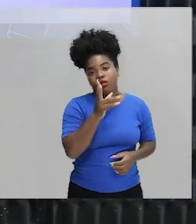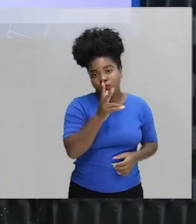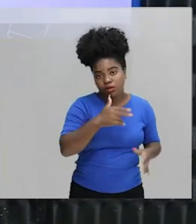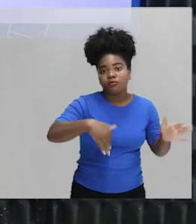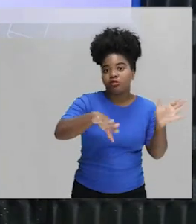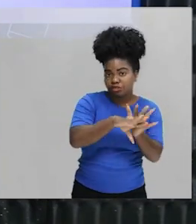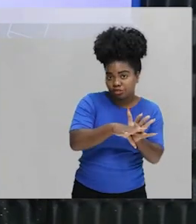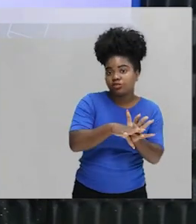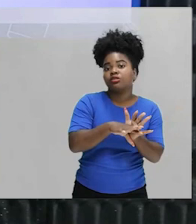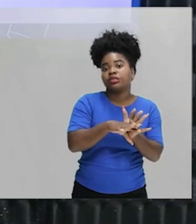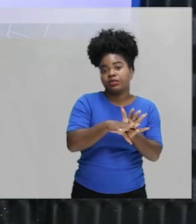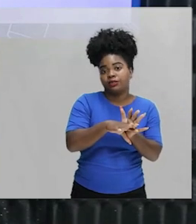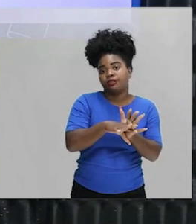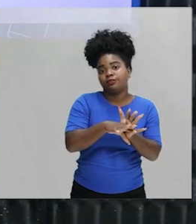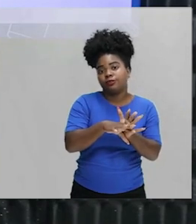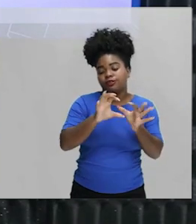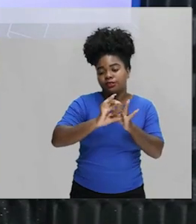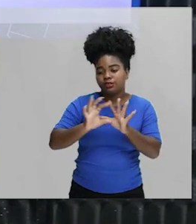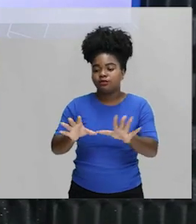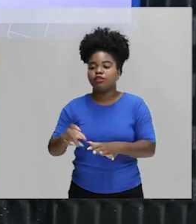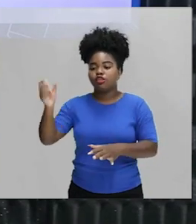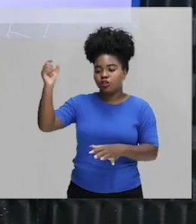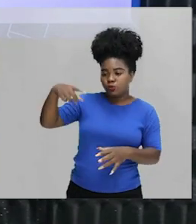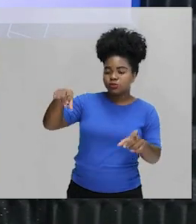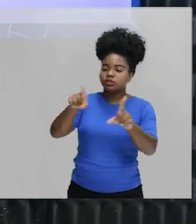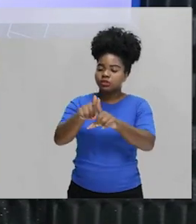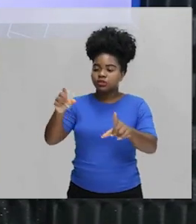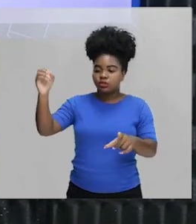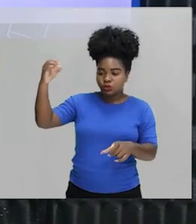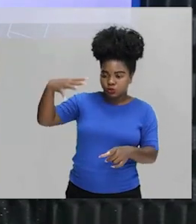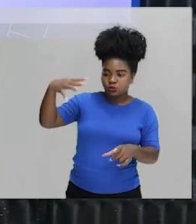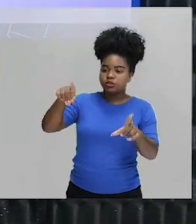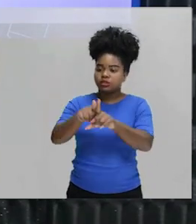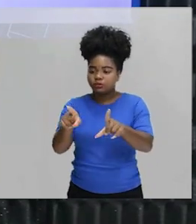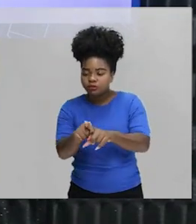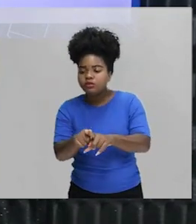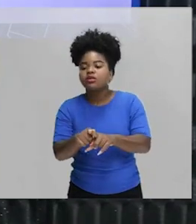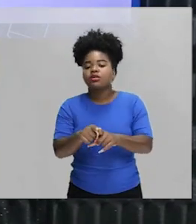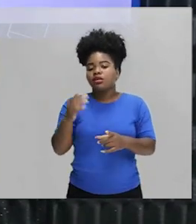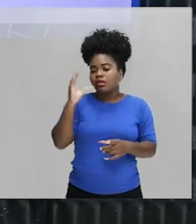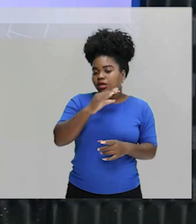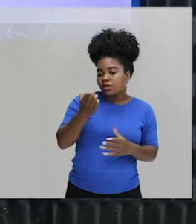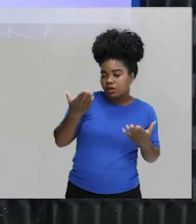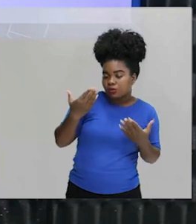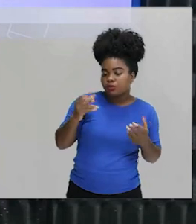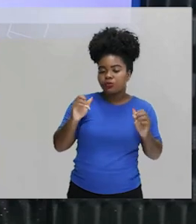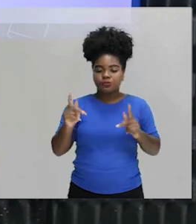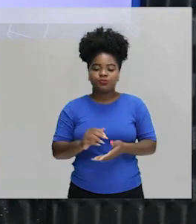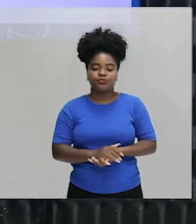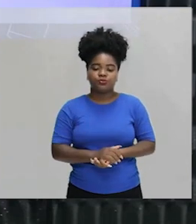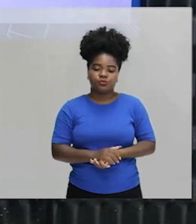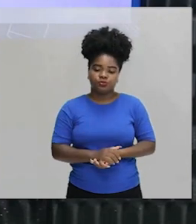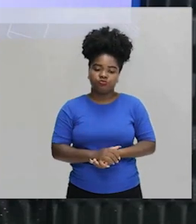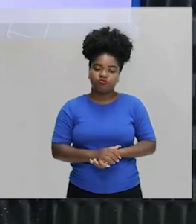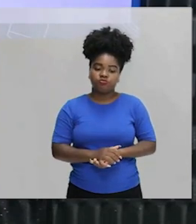e daí ser liberada em forma de luz e calor tá ok então dessa forma desta forma que